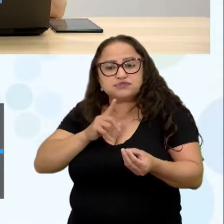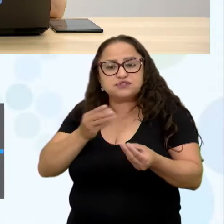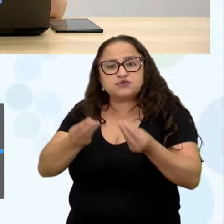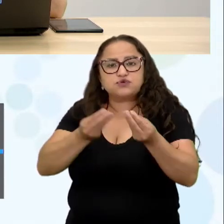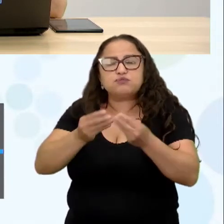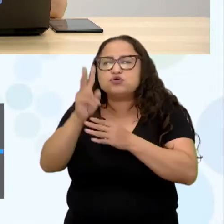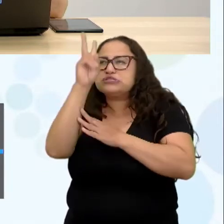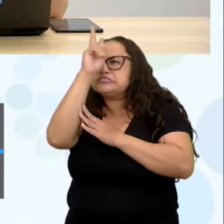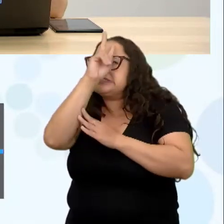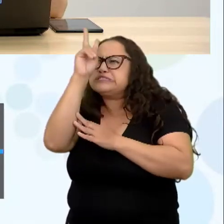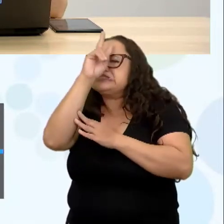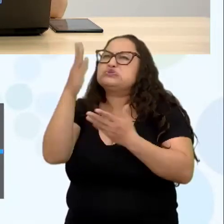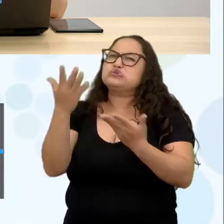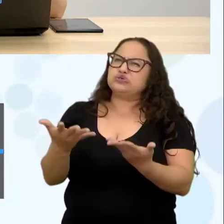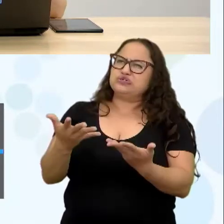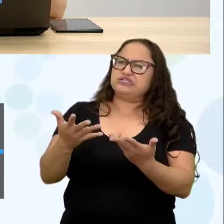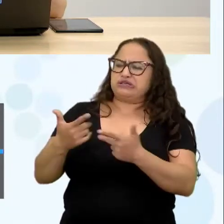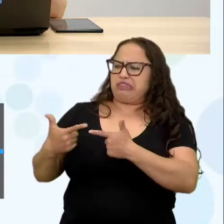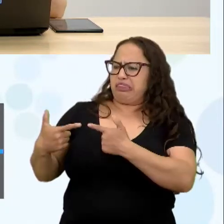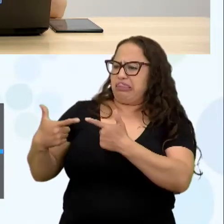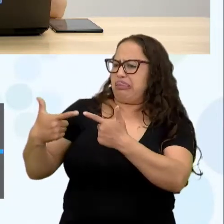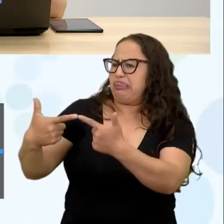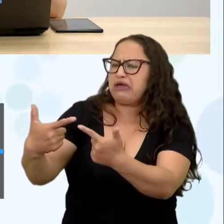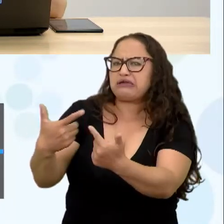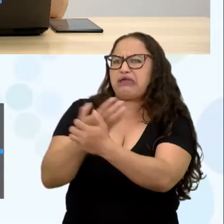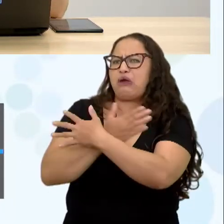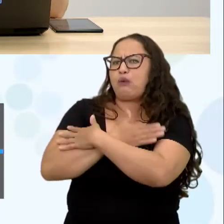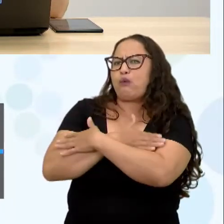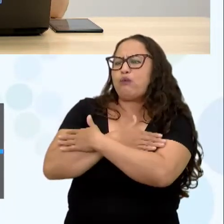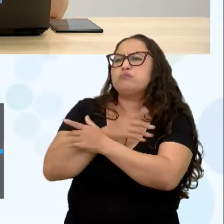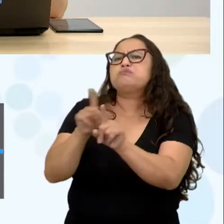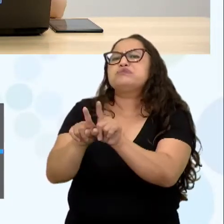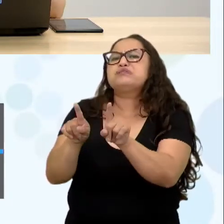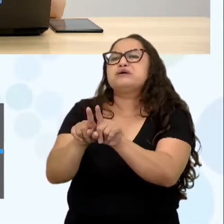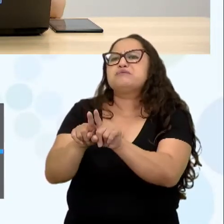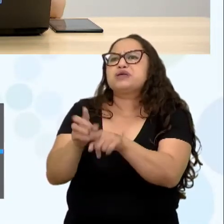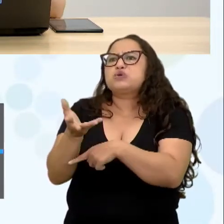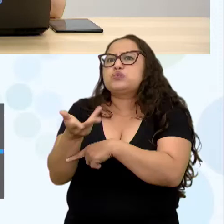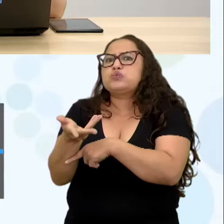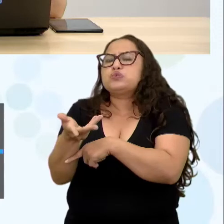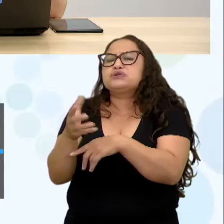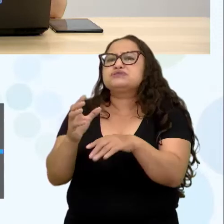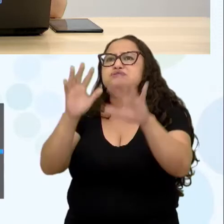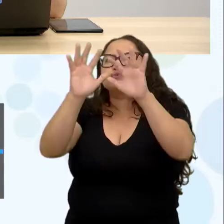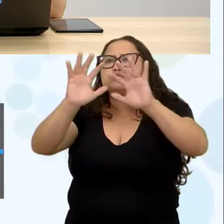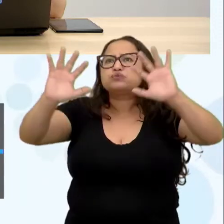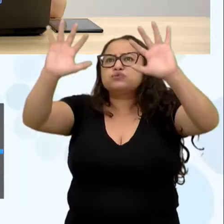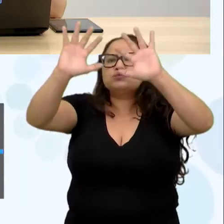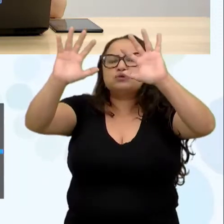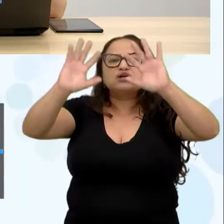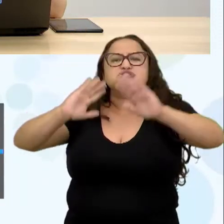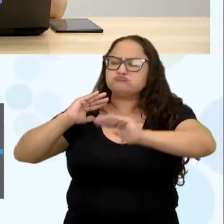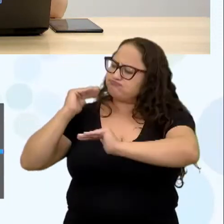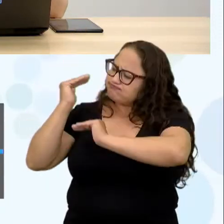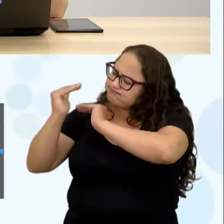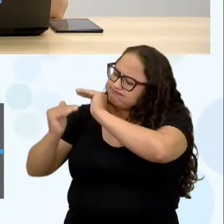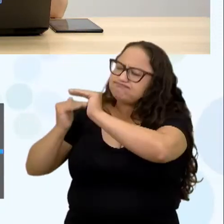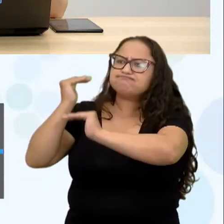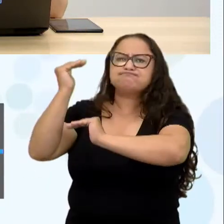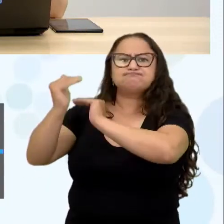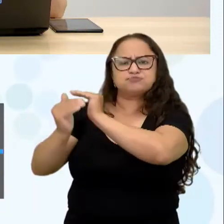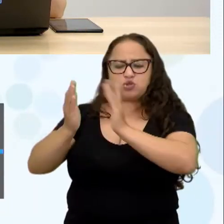período histórico, né? Da Guerra Isso, Fria, da essa Guerra questão Fria. aí da corrida espacial. Então, muito se desenvolveu nessa